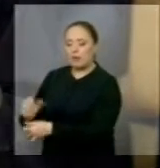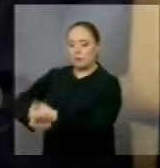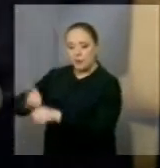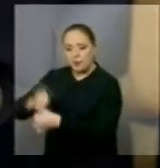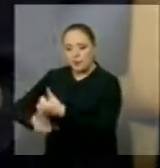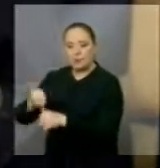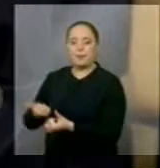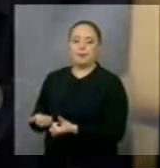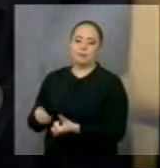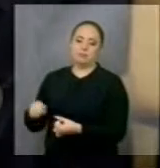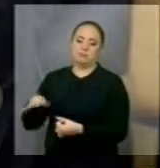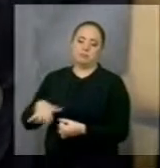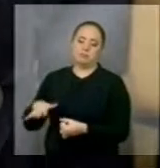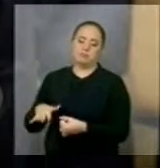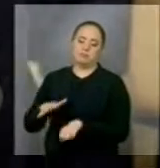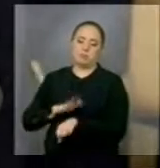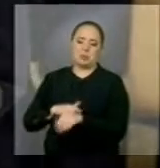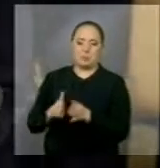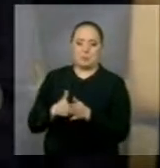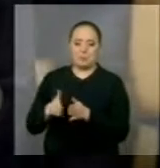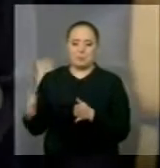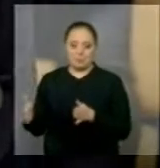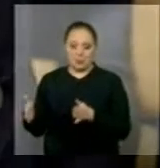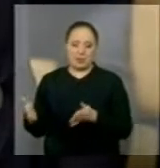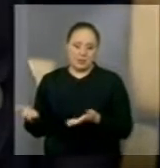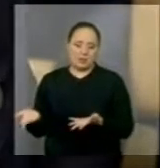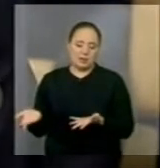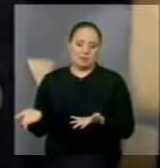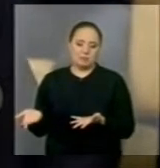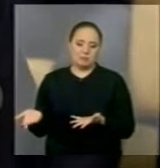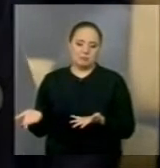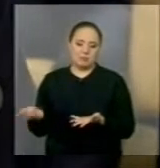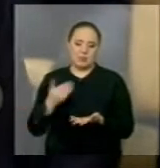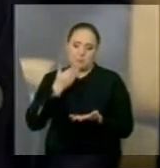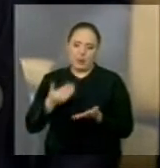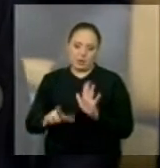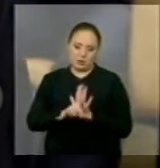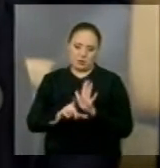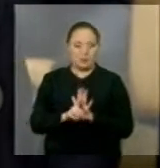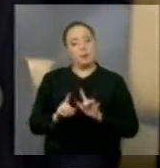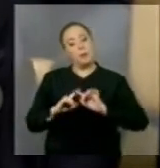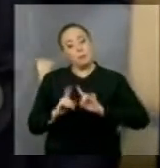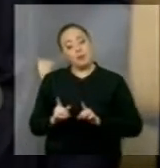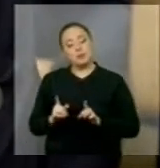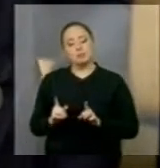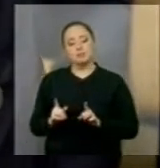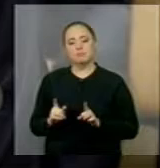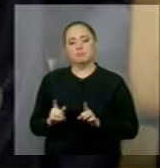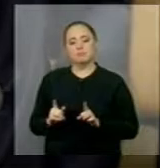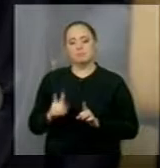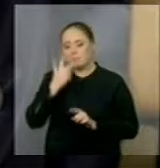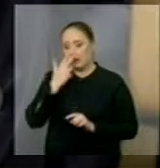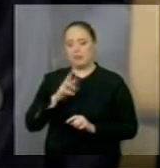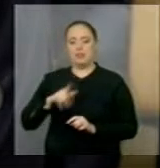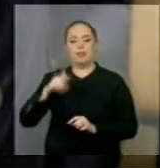fiscalizatório dentro do período considerado ou almejado pelo legislador. Porém, de forma alguma abrir mão de sua